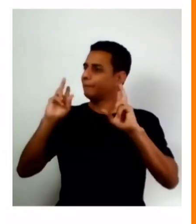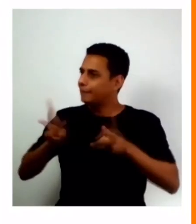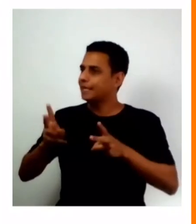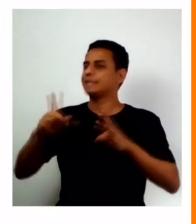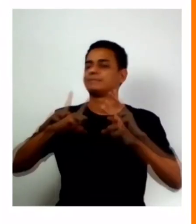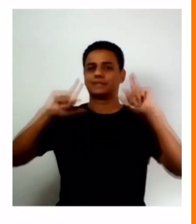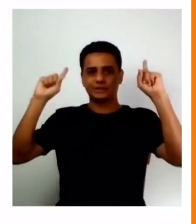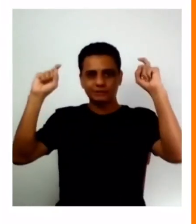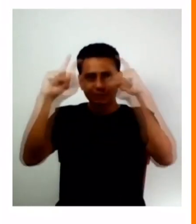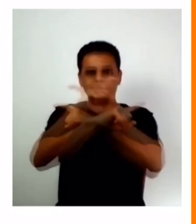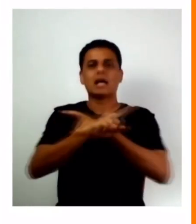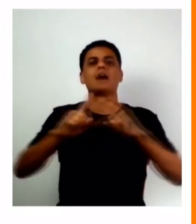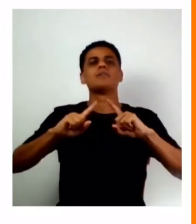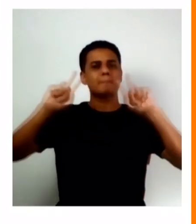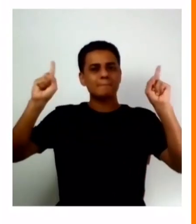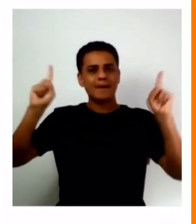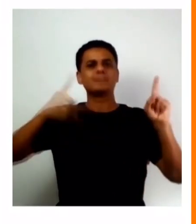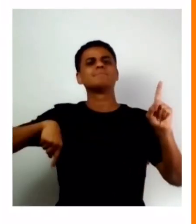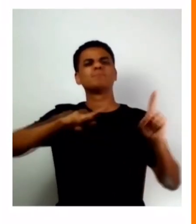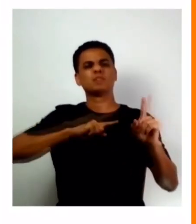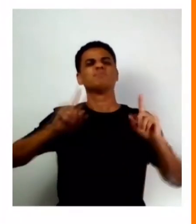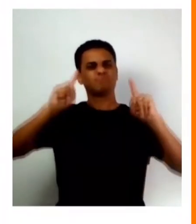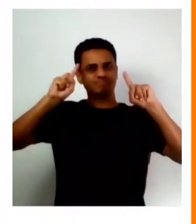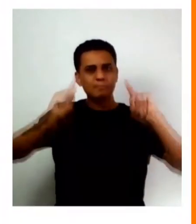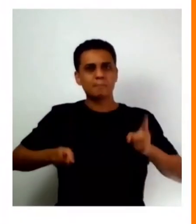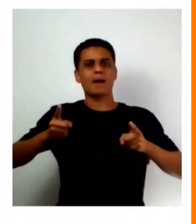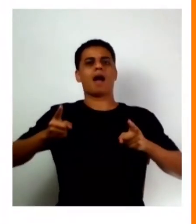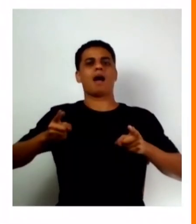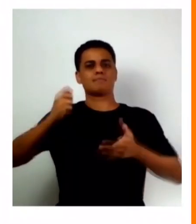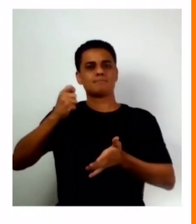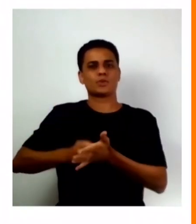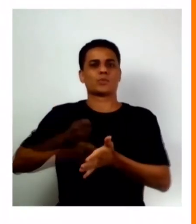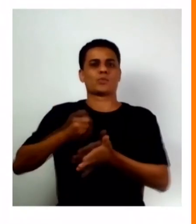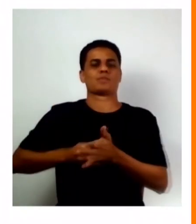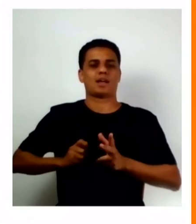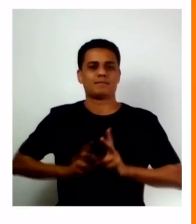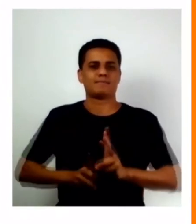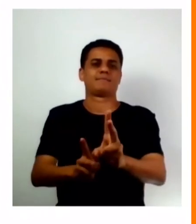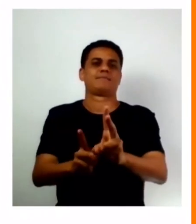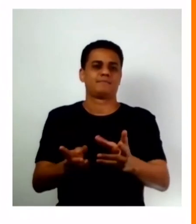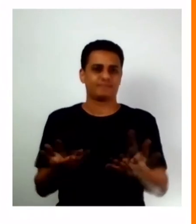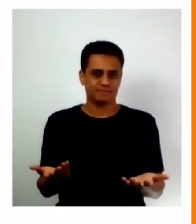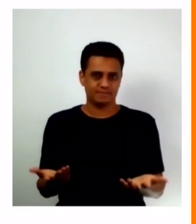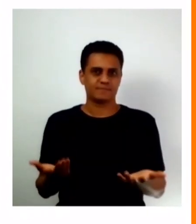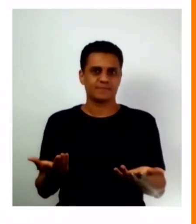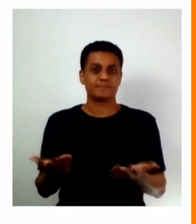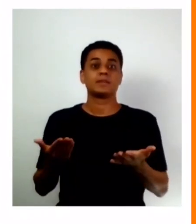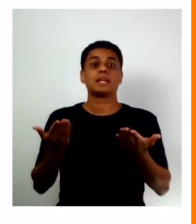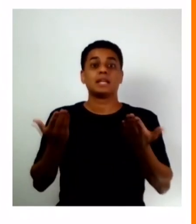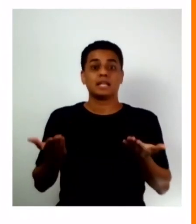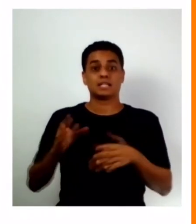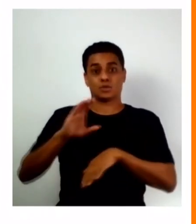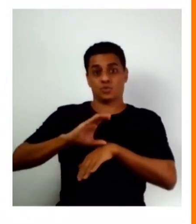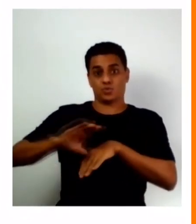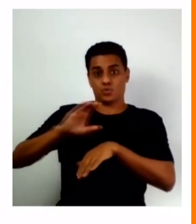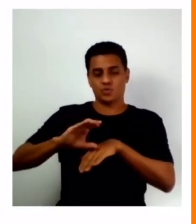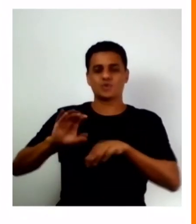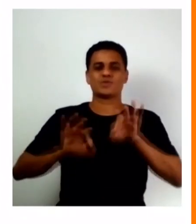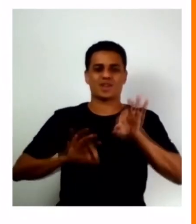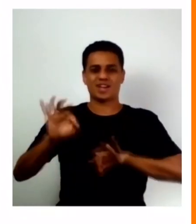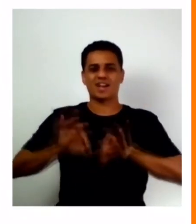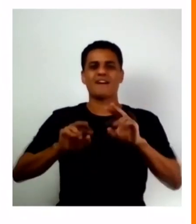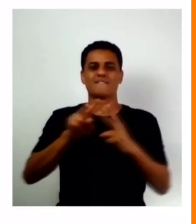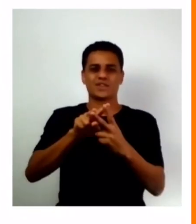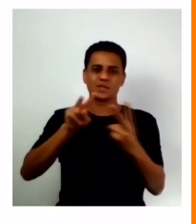estamos dispostos a lutar para isto. Este curso, a fazer o virtual, também tem